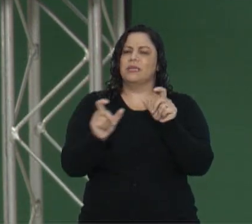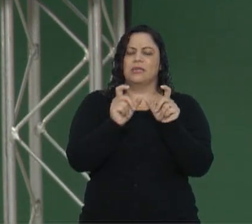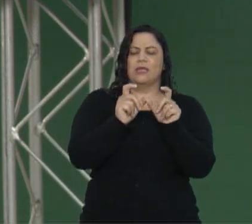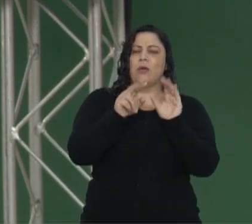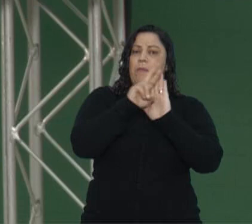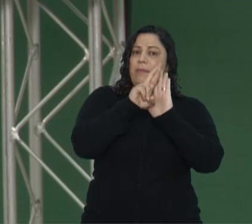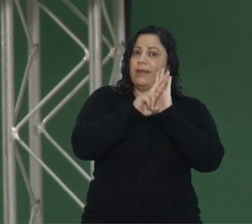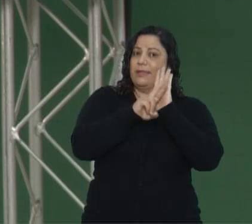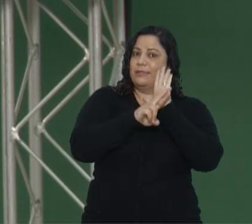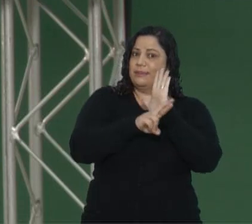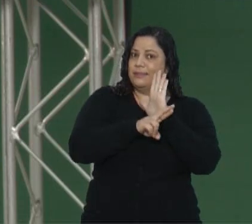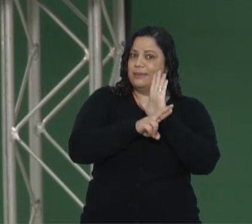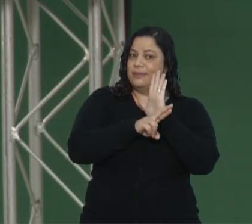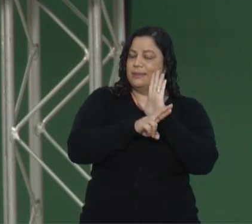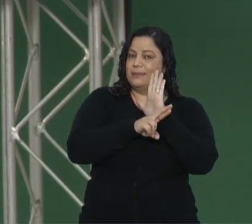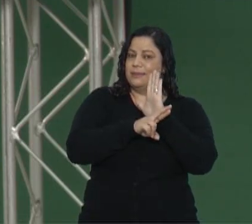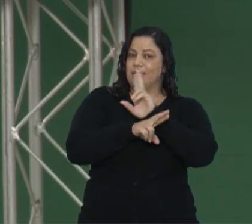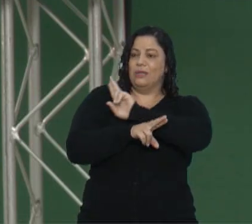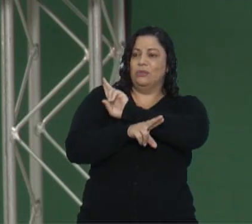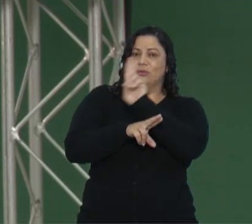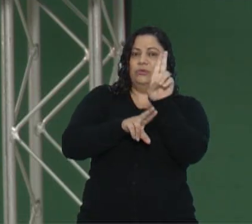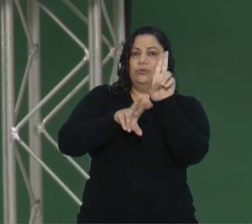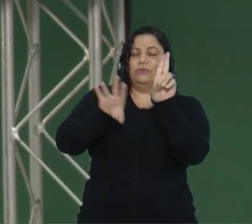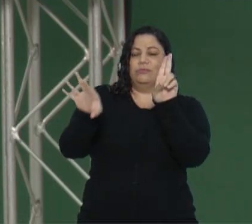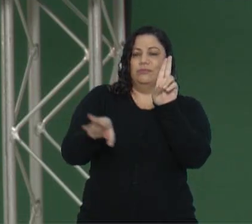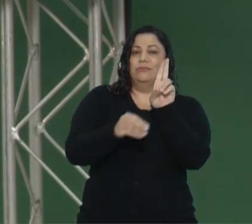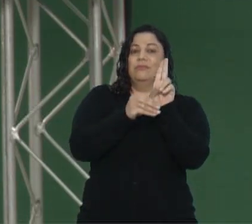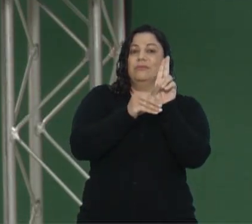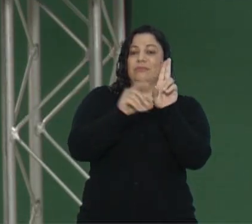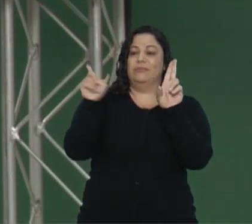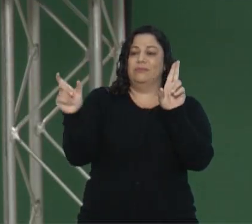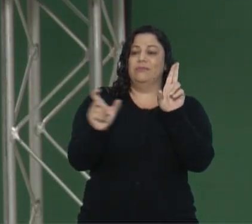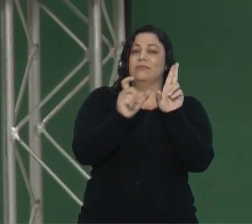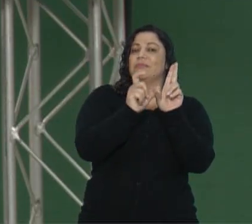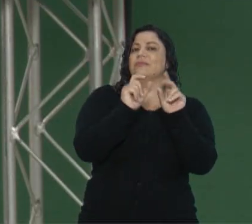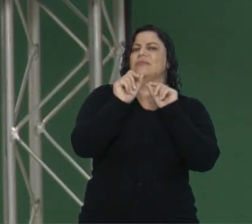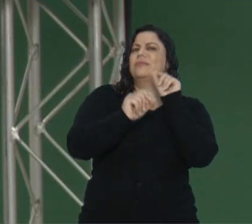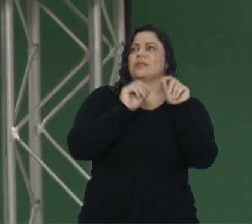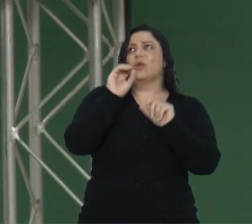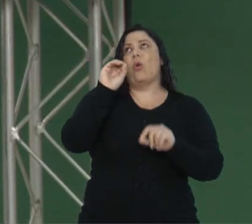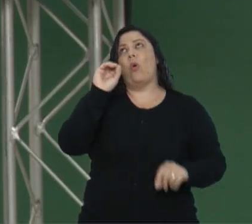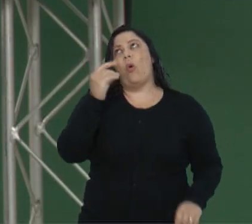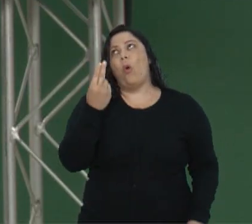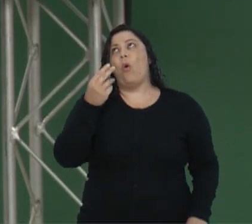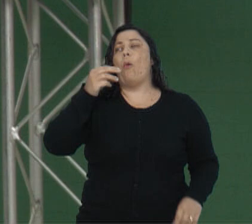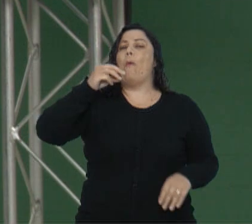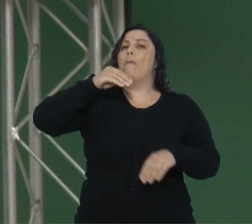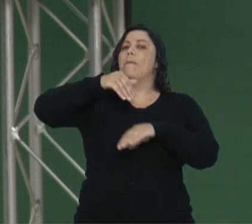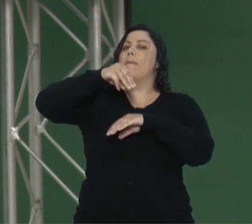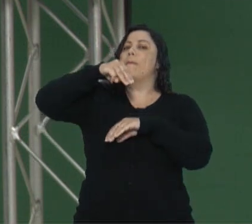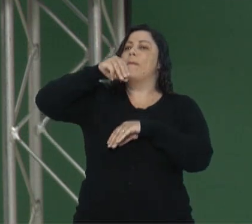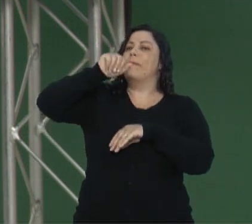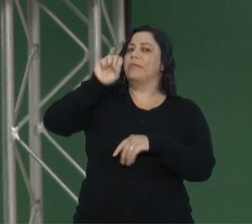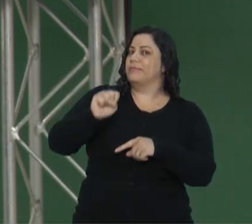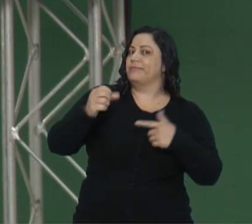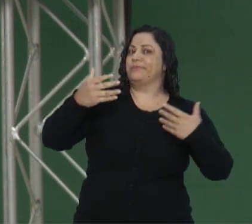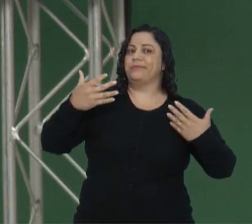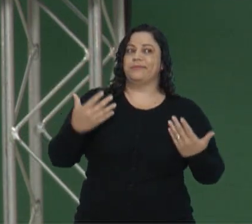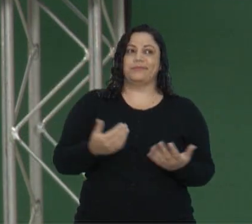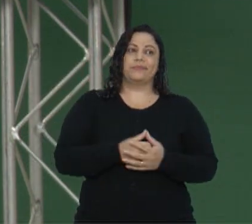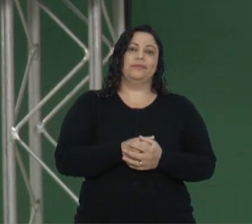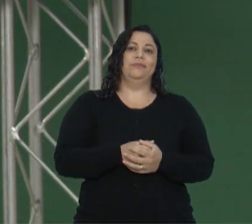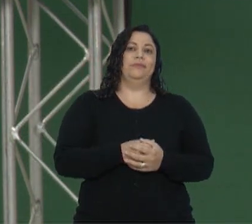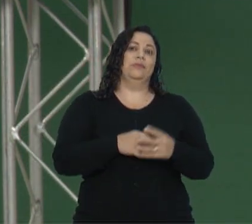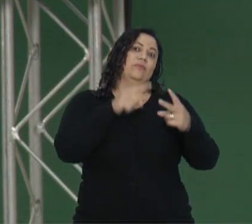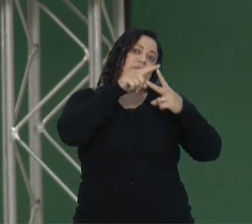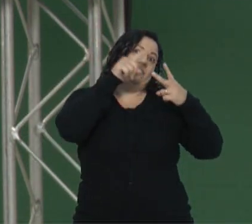dentro da regência nominal, há uma palavrinha que cabe aqui, pode ser um ou mais, muitas vezes, tá? Pode ser, de repente, dois